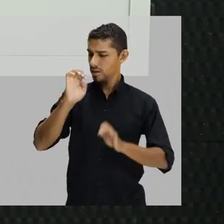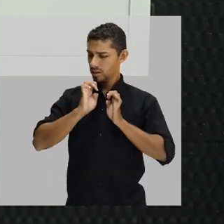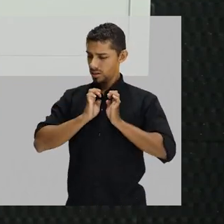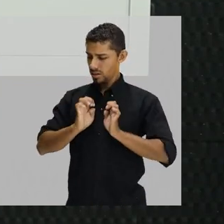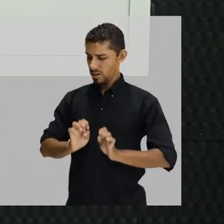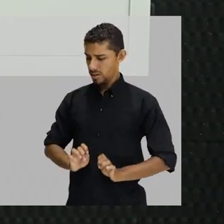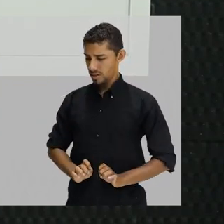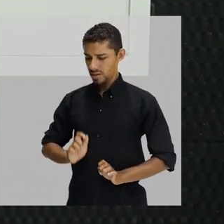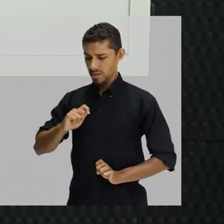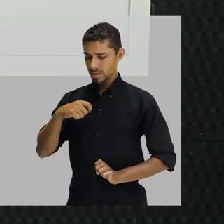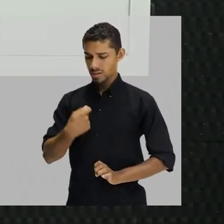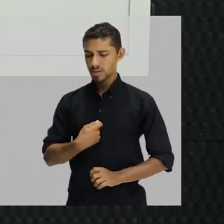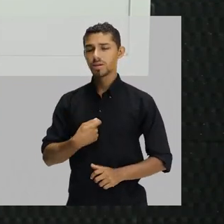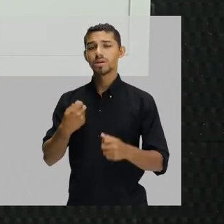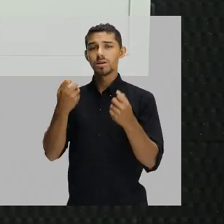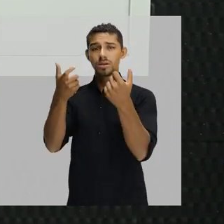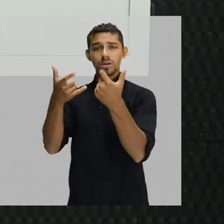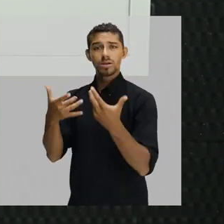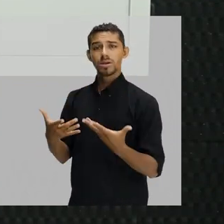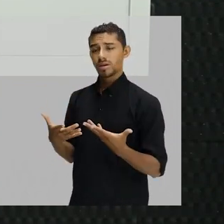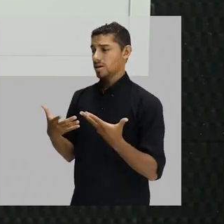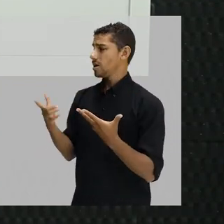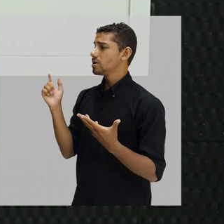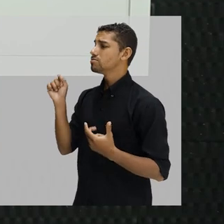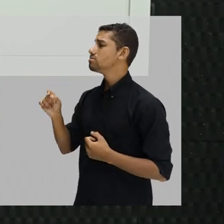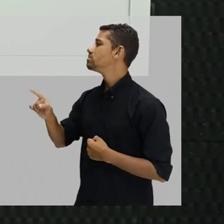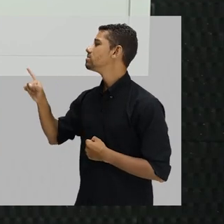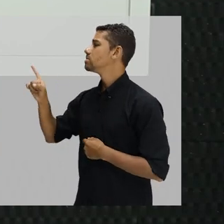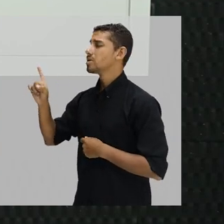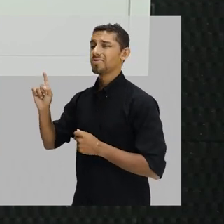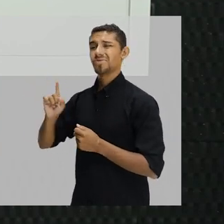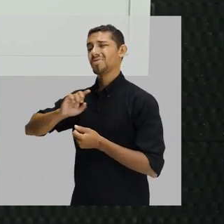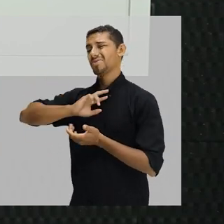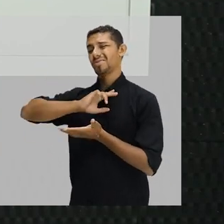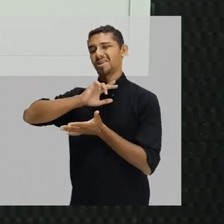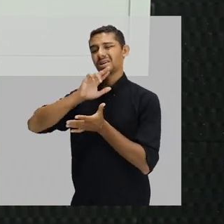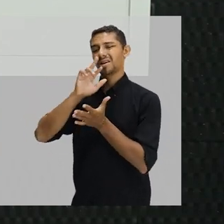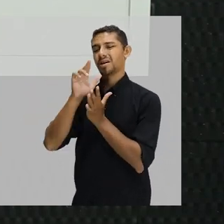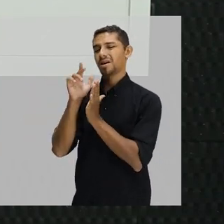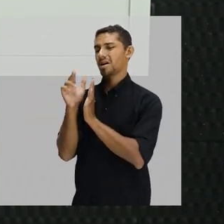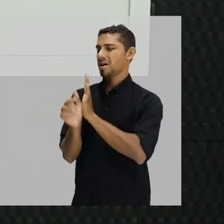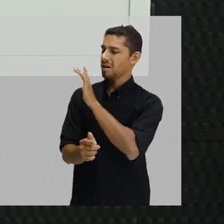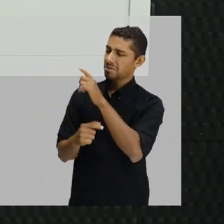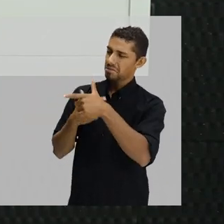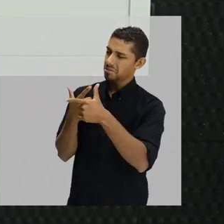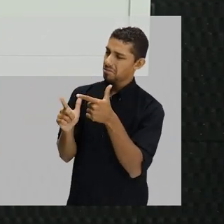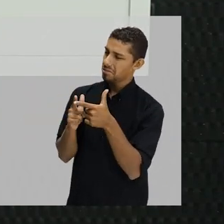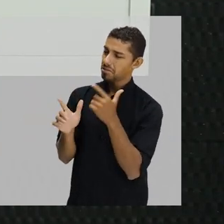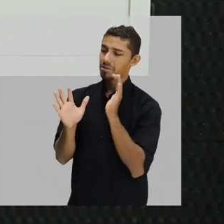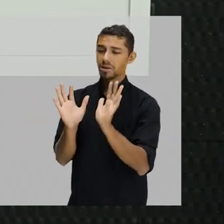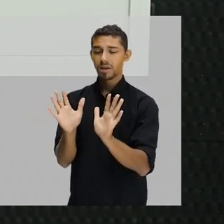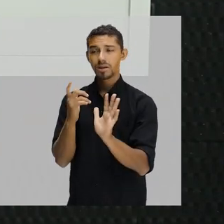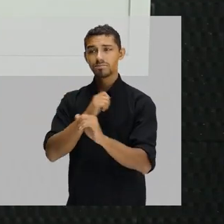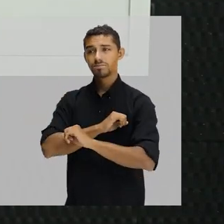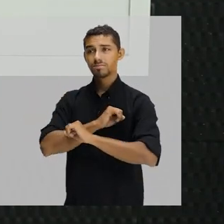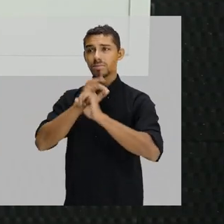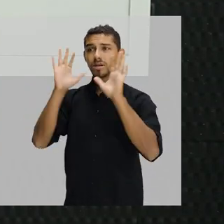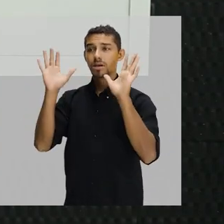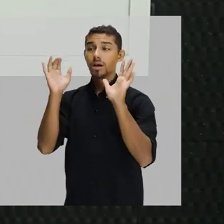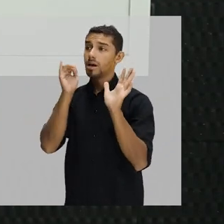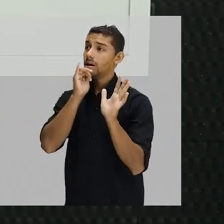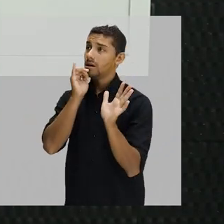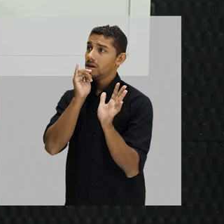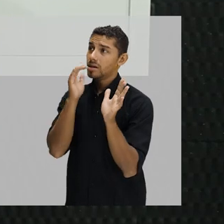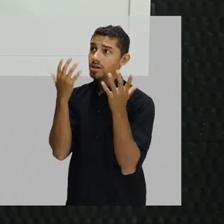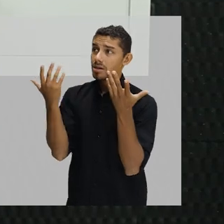verdade, que nós temos uma série de problemas. Tá? E que, claro, em muitos também, é